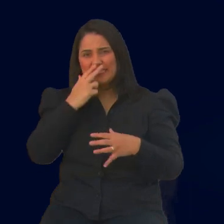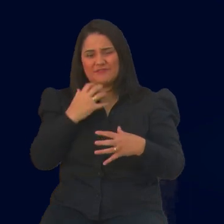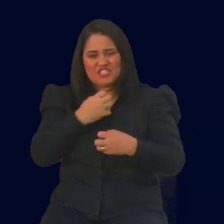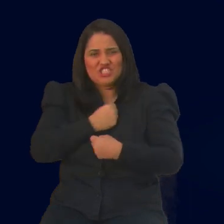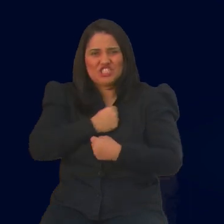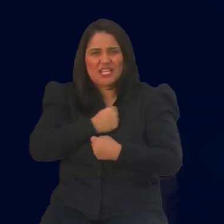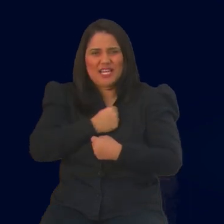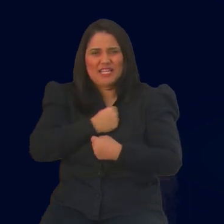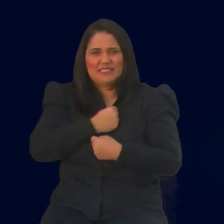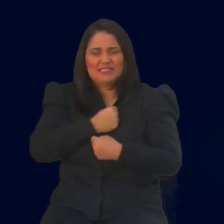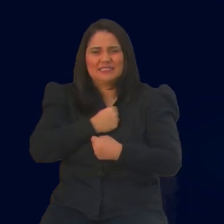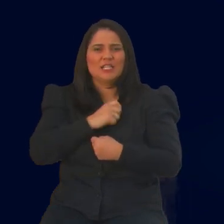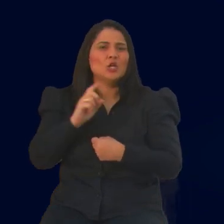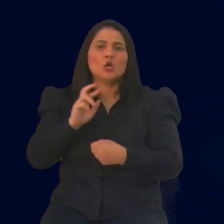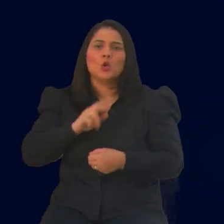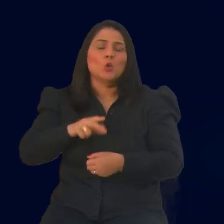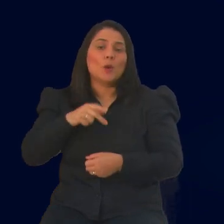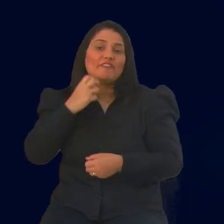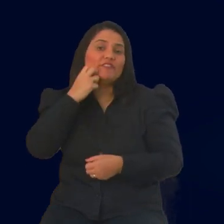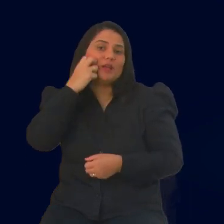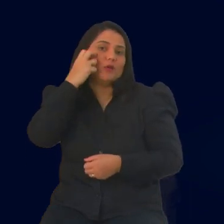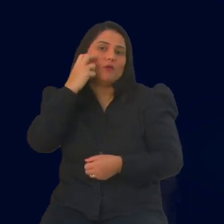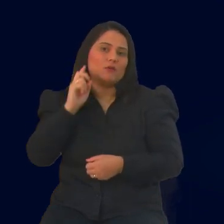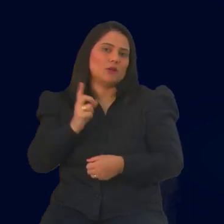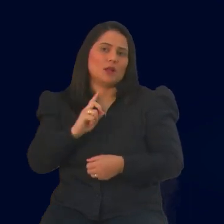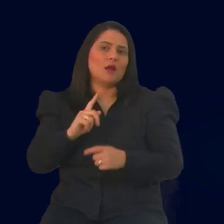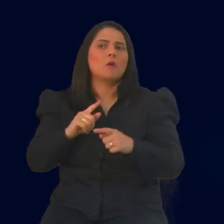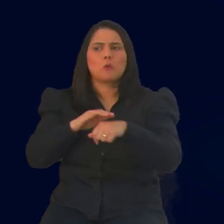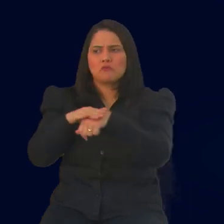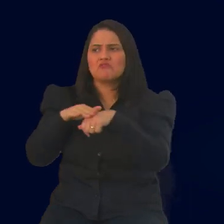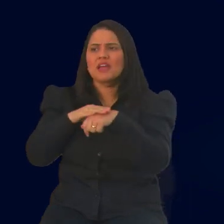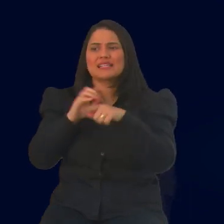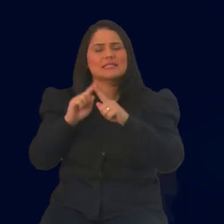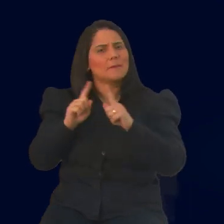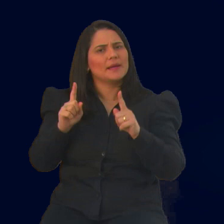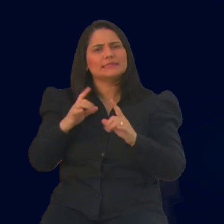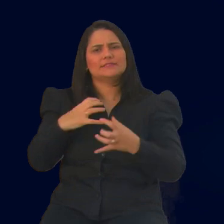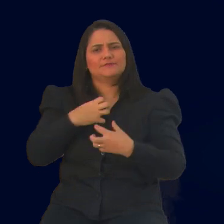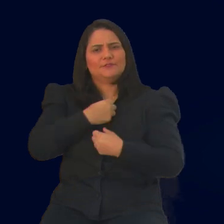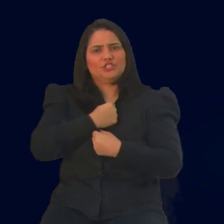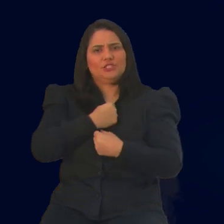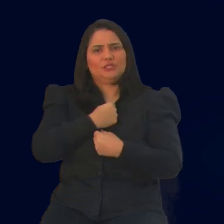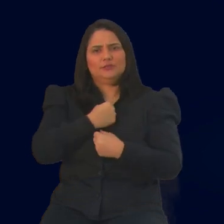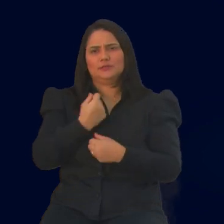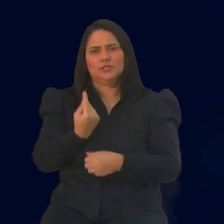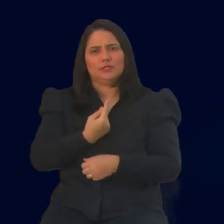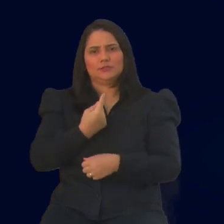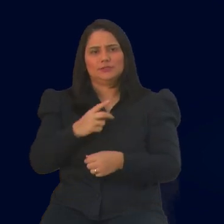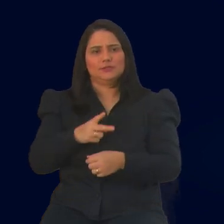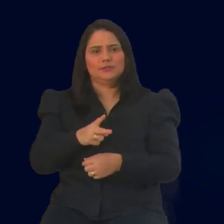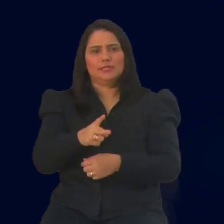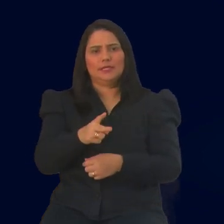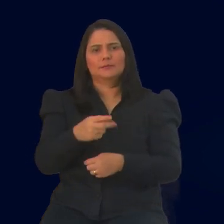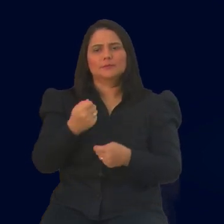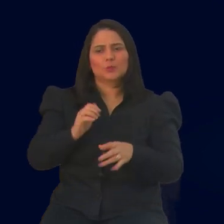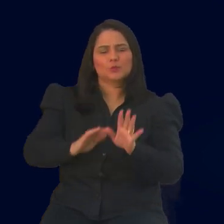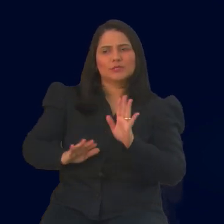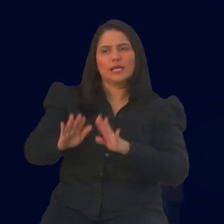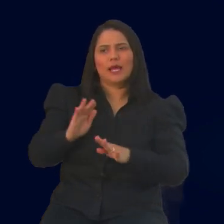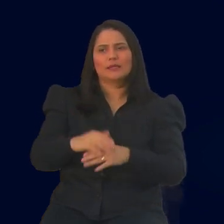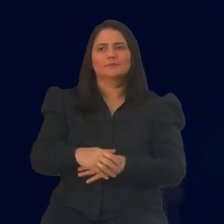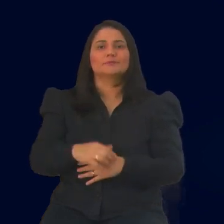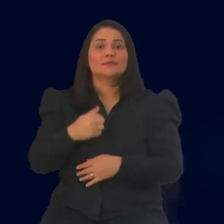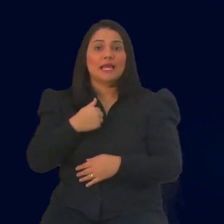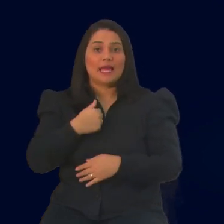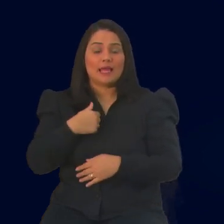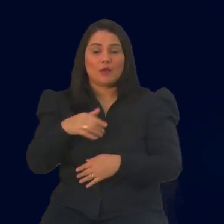era tímida, eu conversava com as pessoas, mas eu era muito reservada. Durante toda a minha infância, eu convivi com uma doença que afetou toda